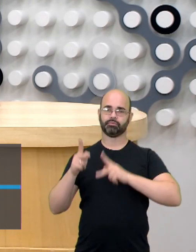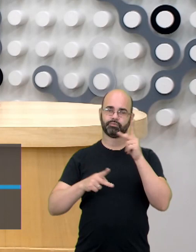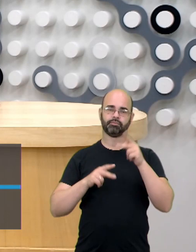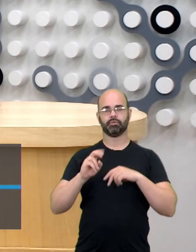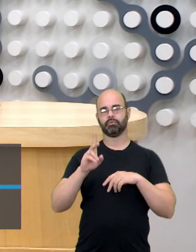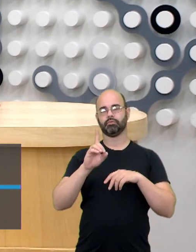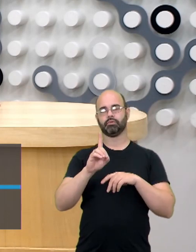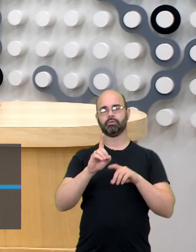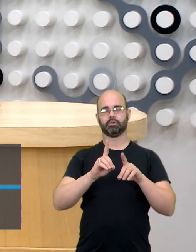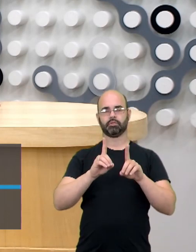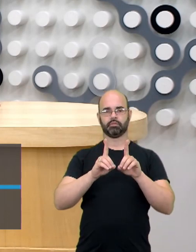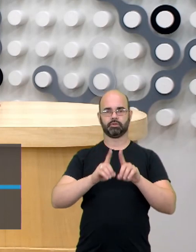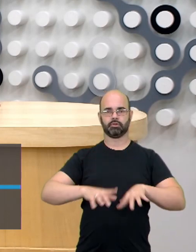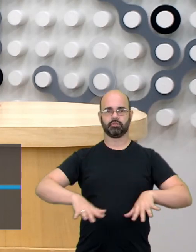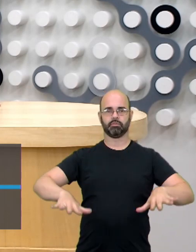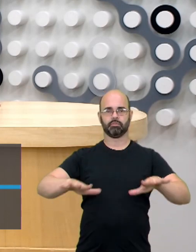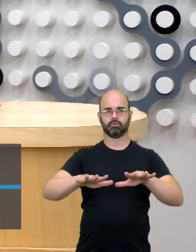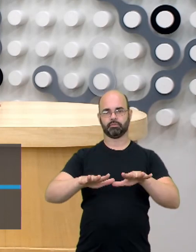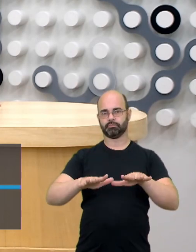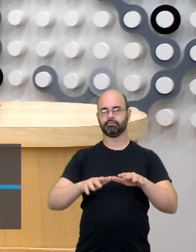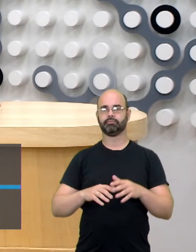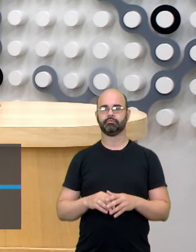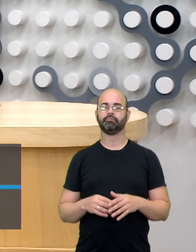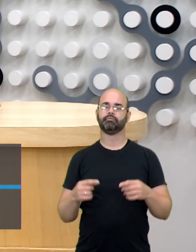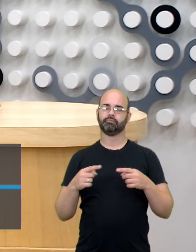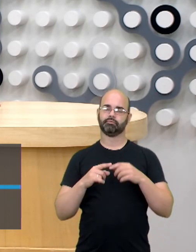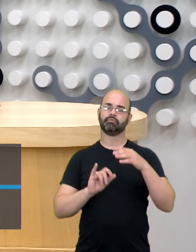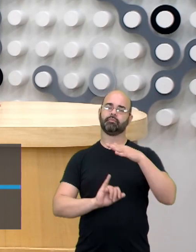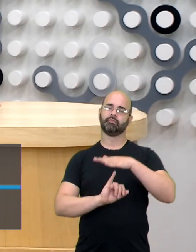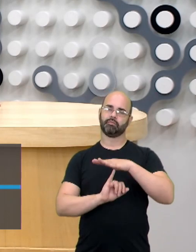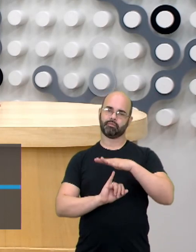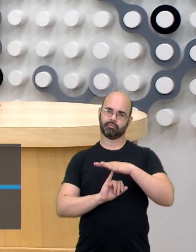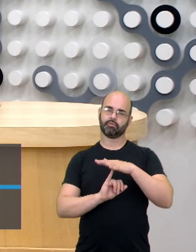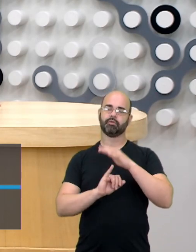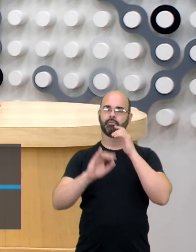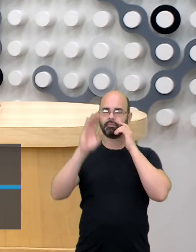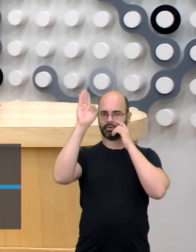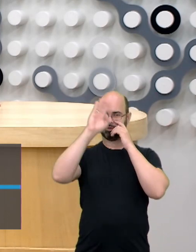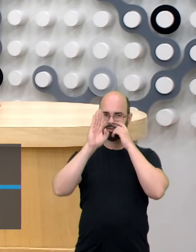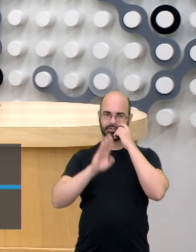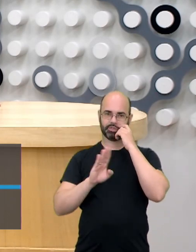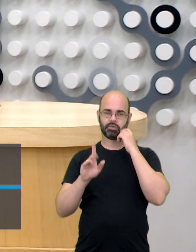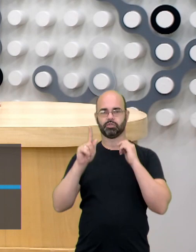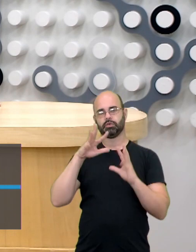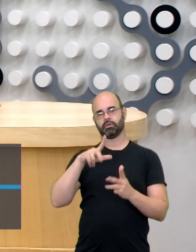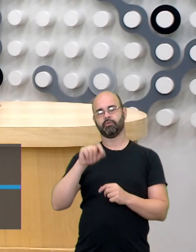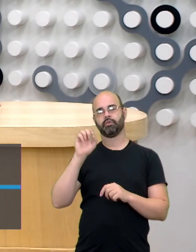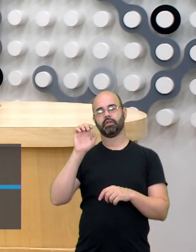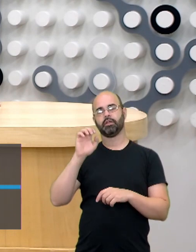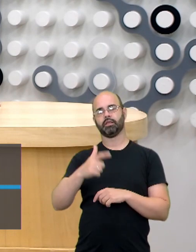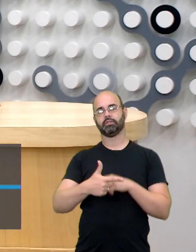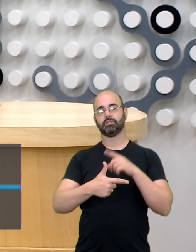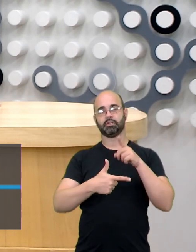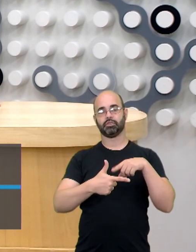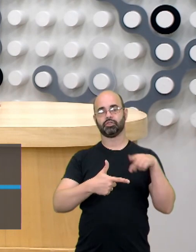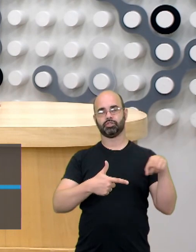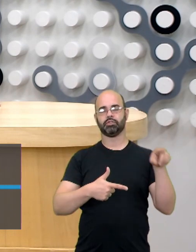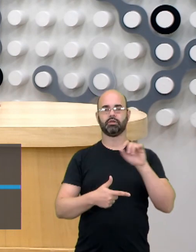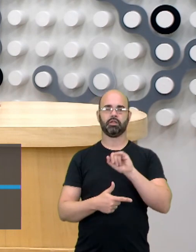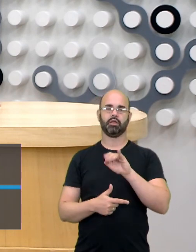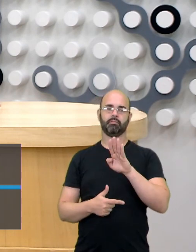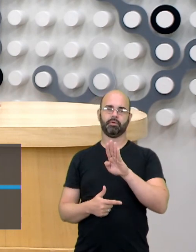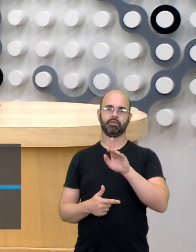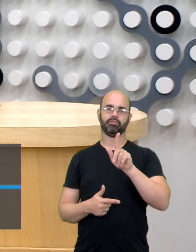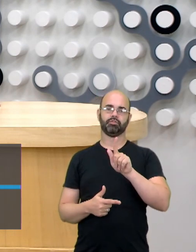demográficos, tem muito a ver com o Instituto Brasileiro de Geografia e Estatística. Então vejam a importância desse instituto. Nós vimos outros